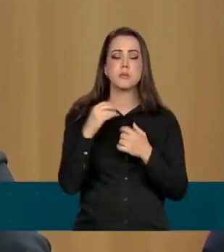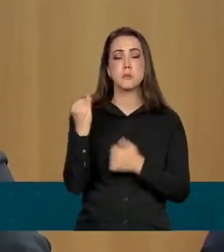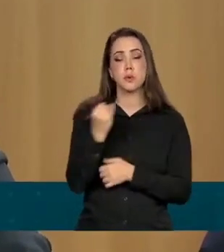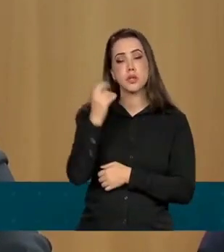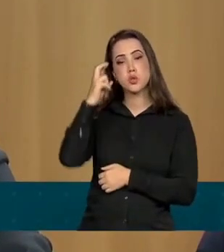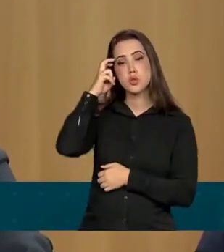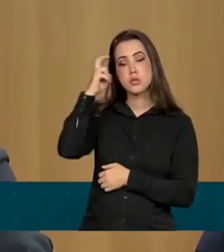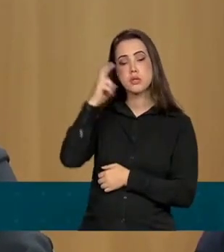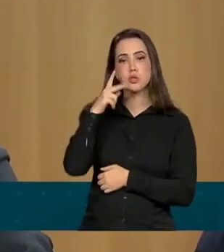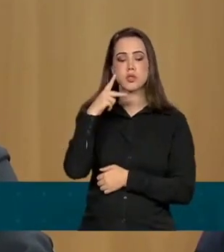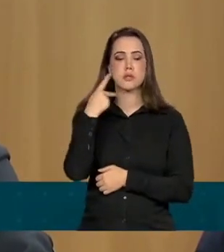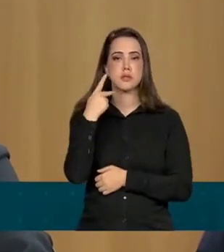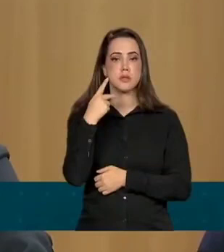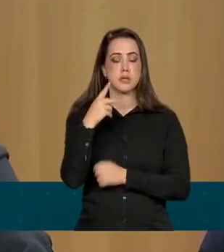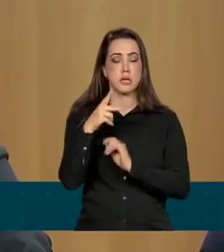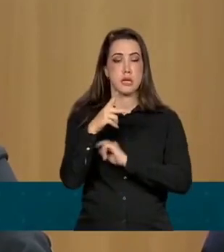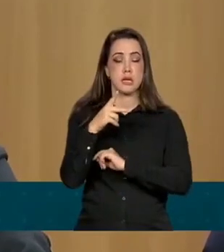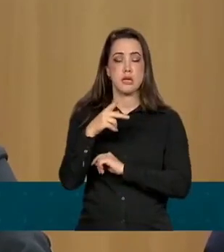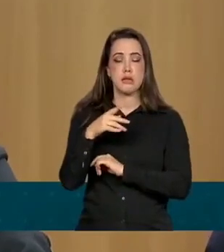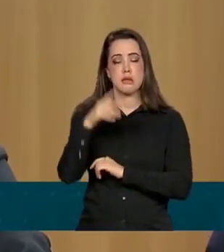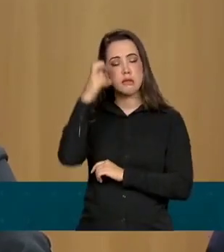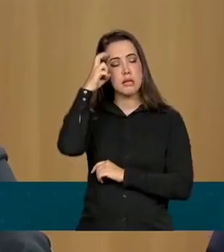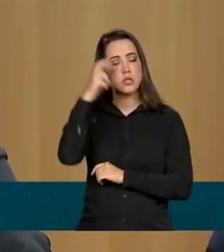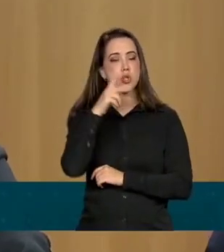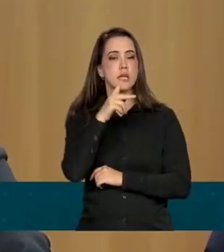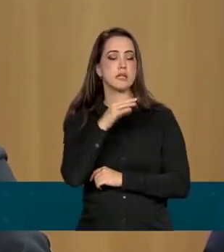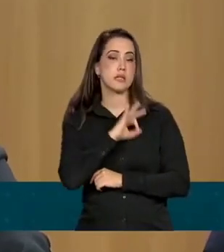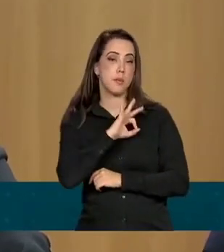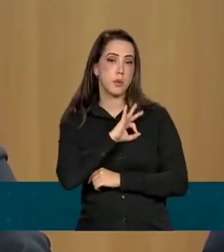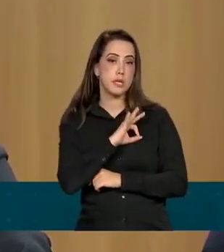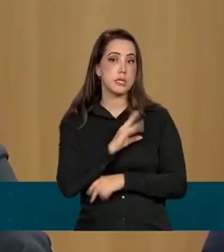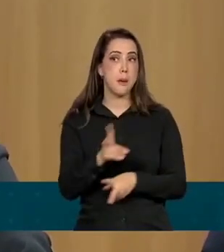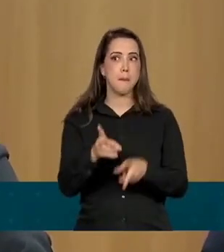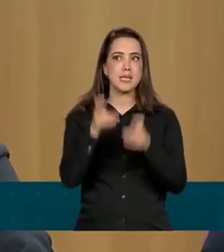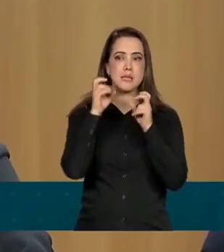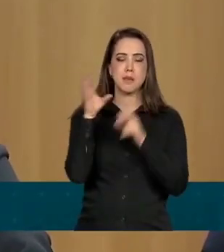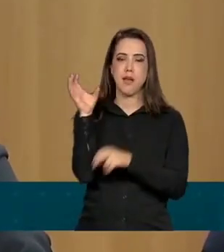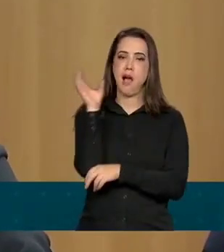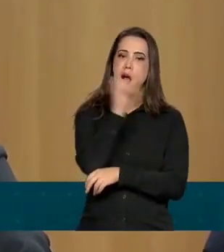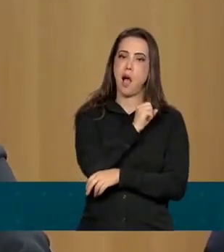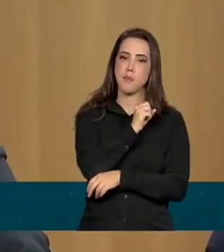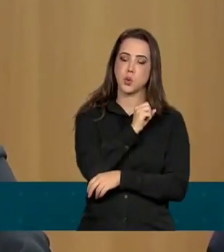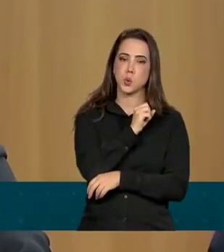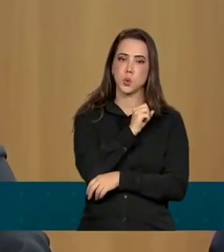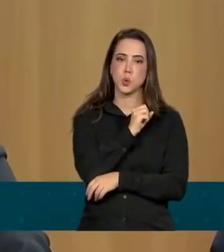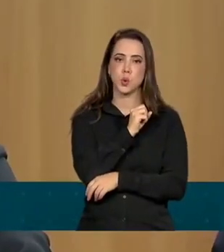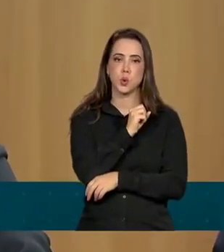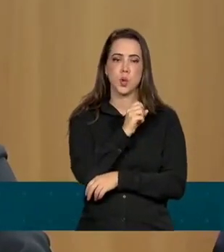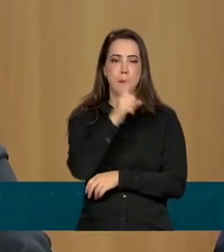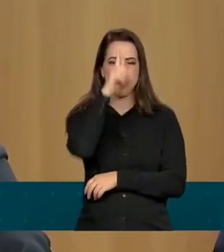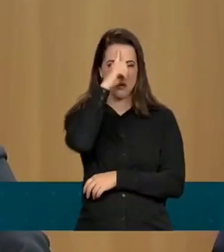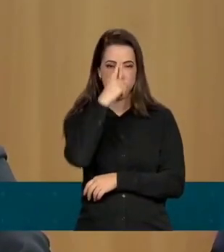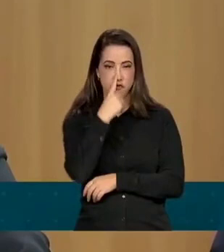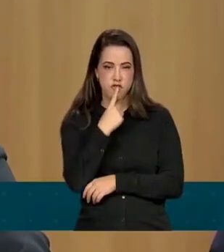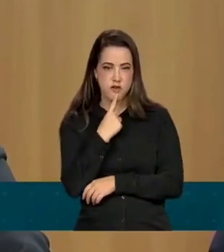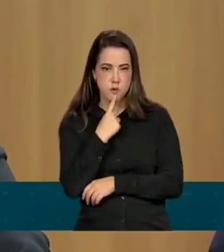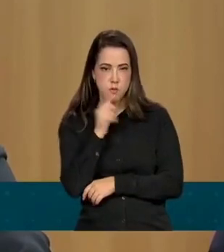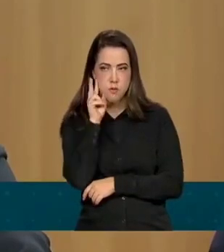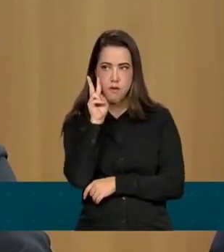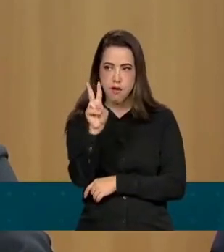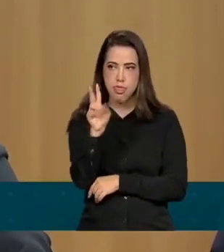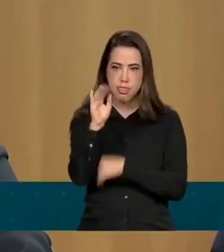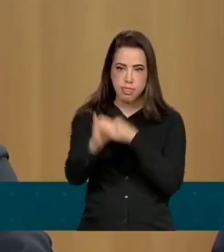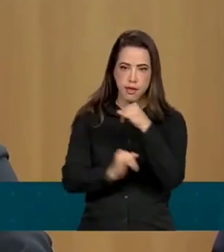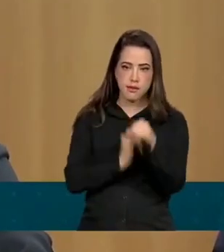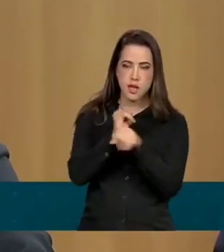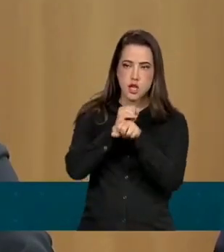inteligência policial com a identificação de perfis que estejam eventualmente